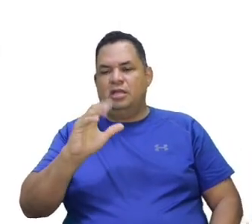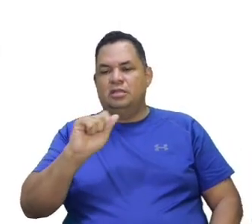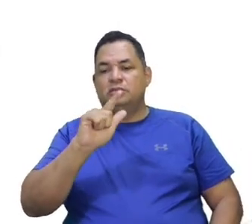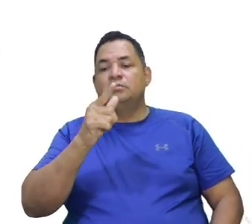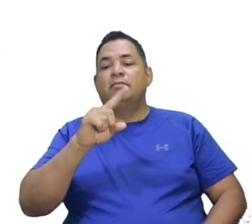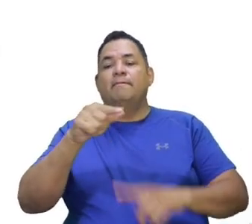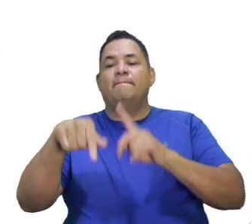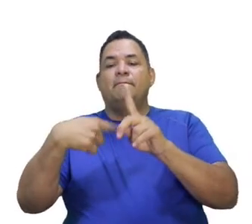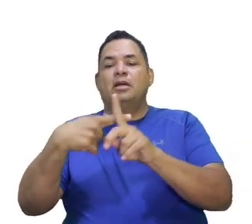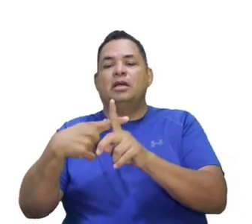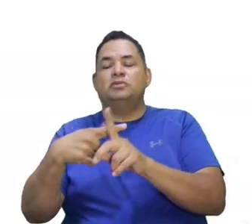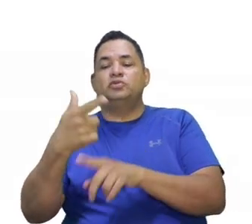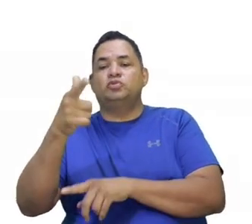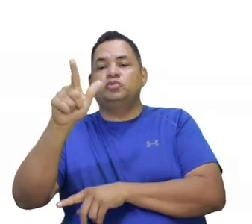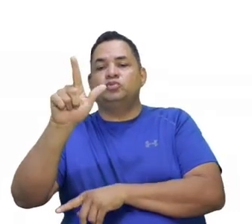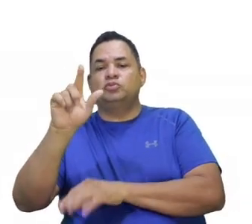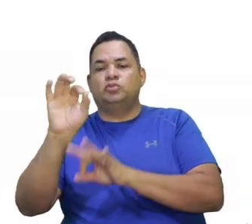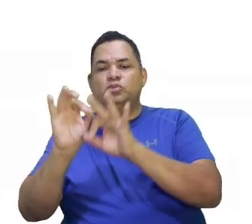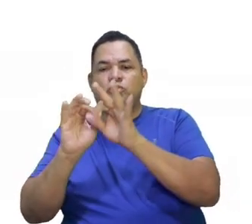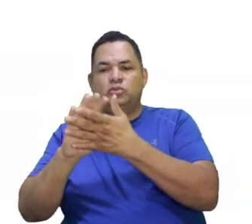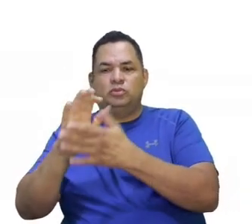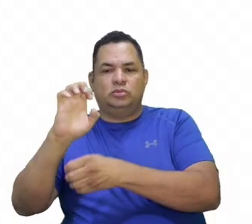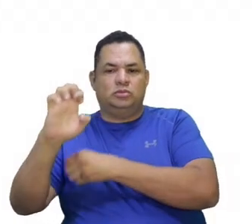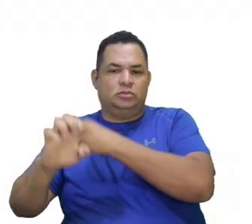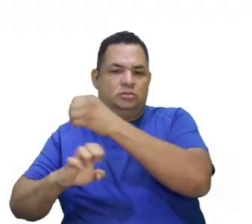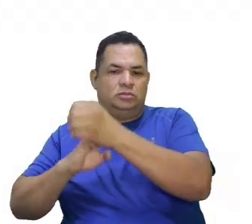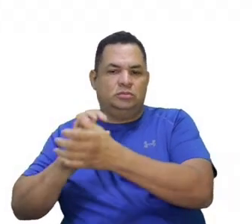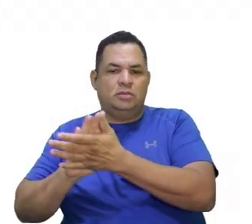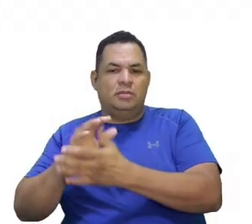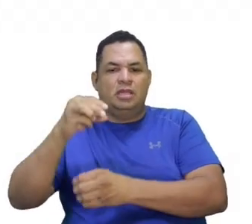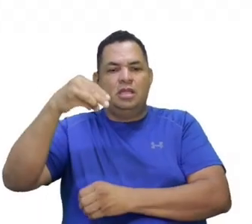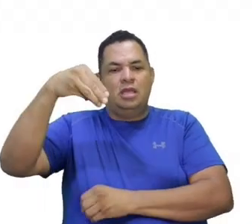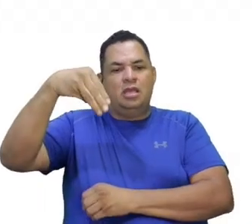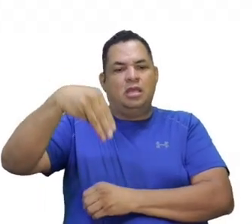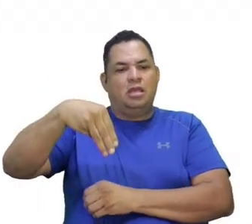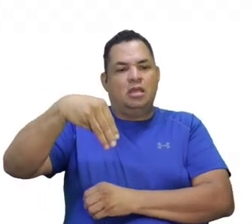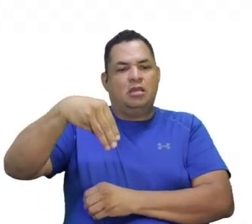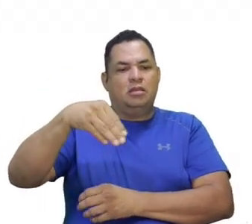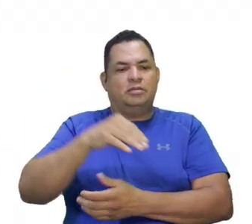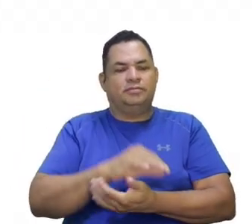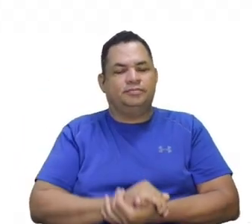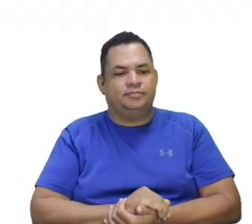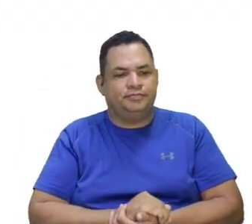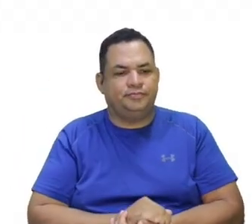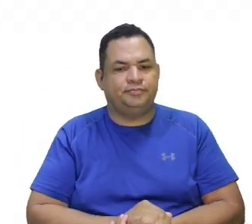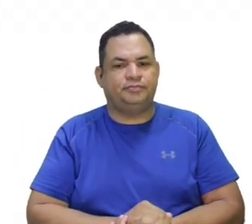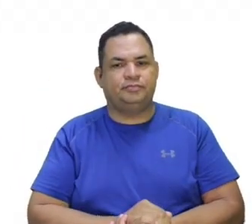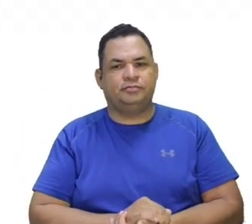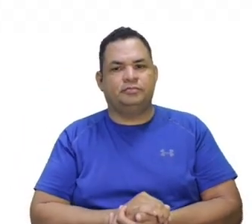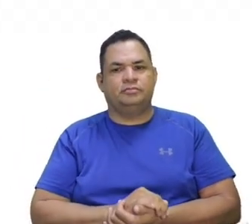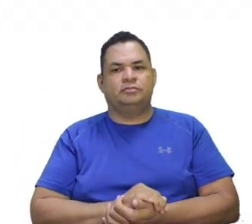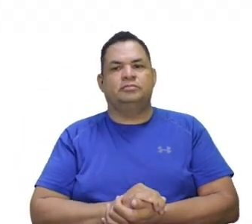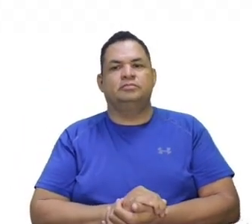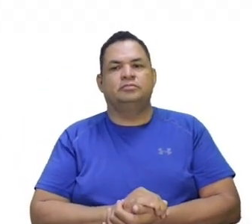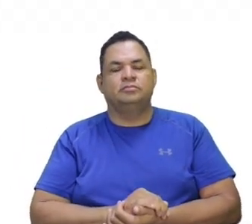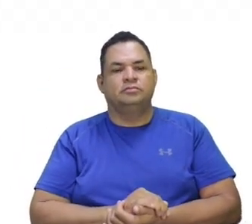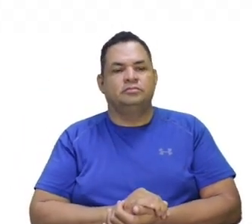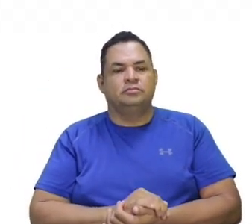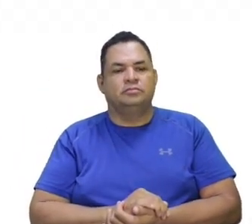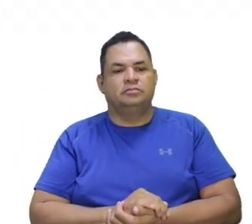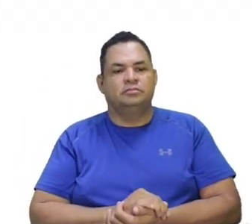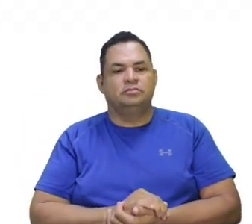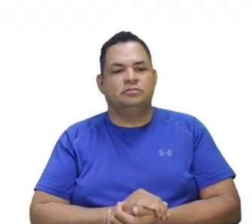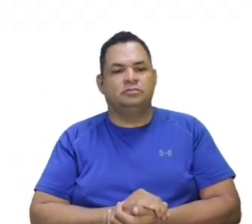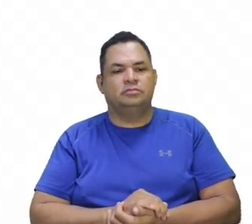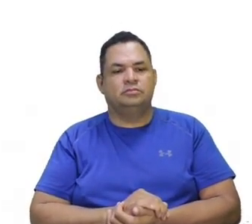da outra camada dele, que vai ser aqui a camada M. Então, ele vai perder do seu último subnível aqui a ser preenchido,